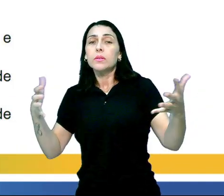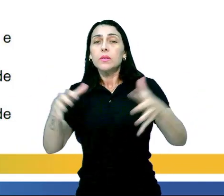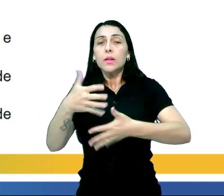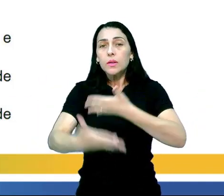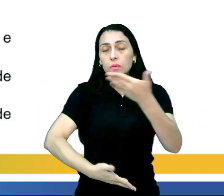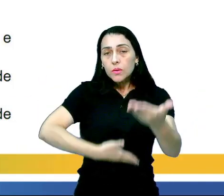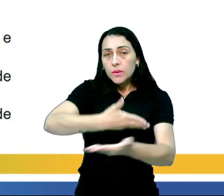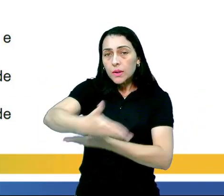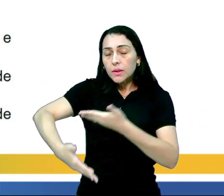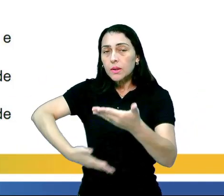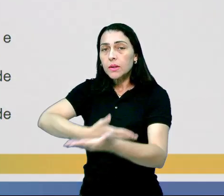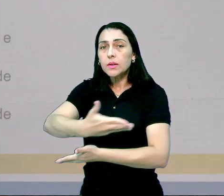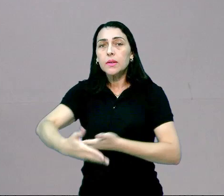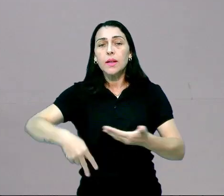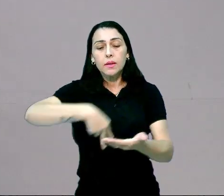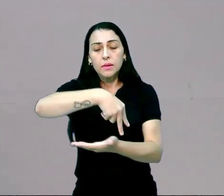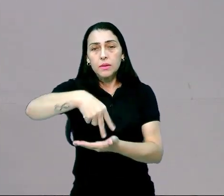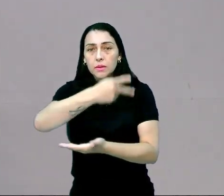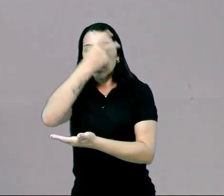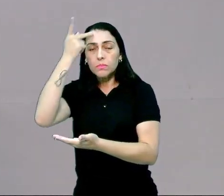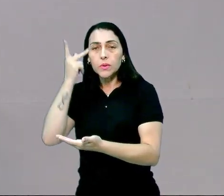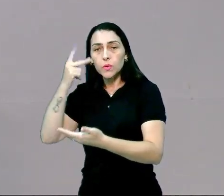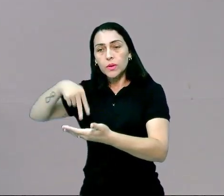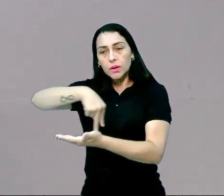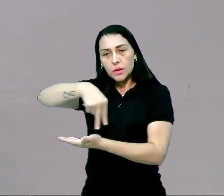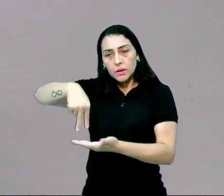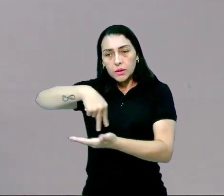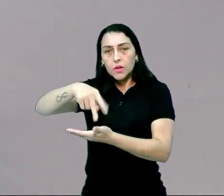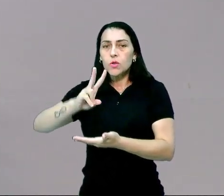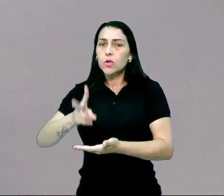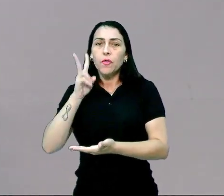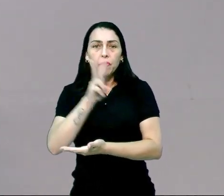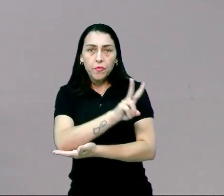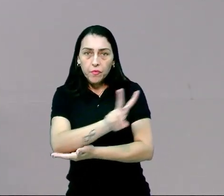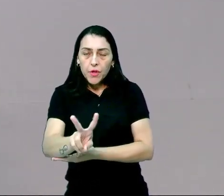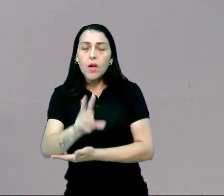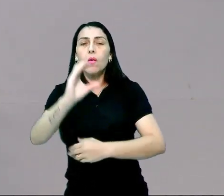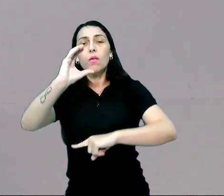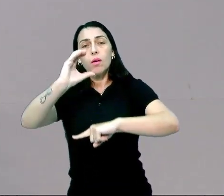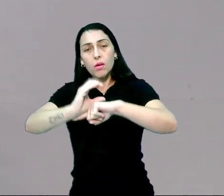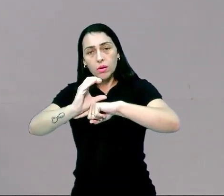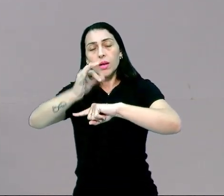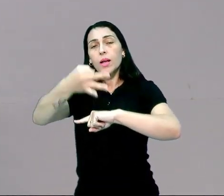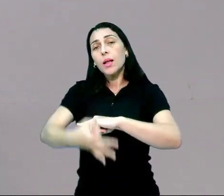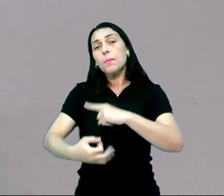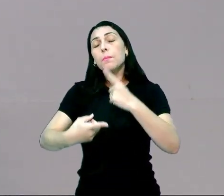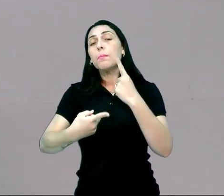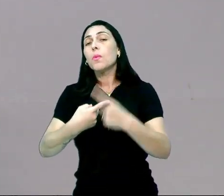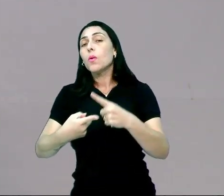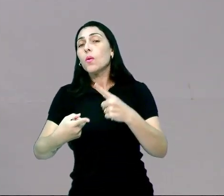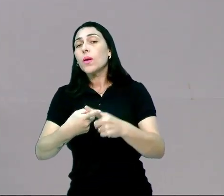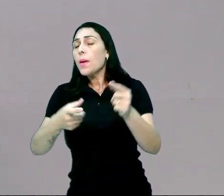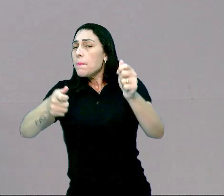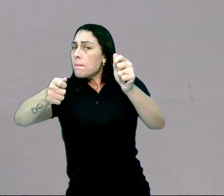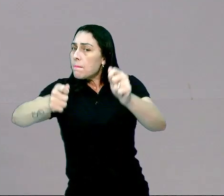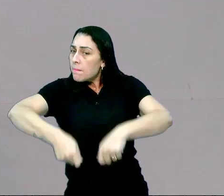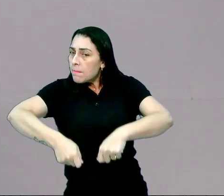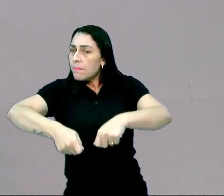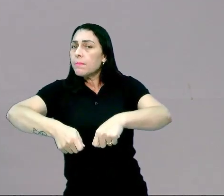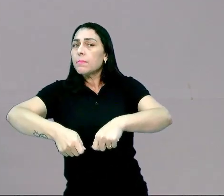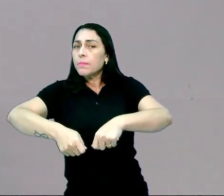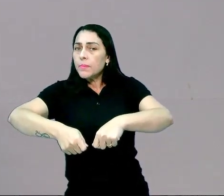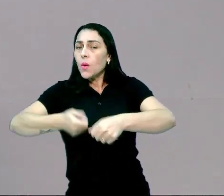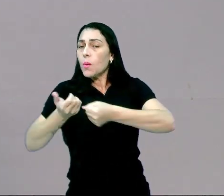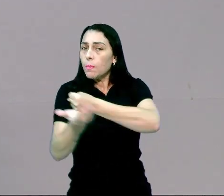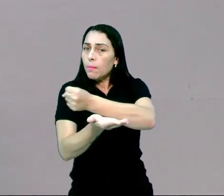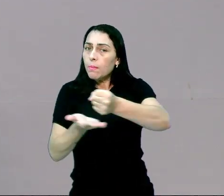e socialização entre os dançarinos. A gente já viu no gabarito que essa é a resposta certa. Por quê? Porque ela permite que,